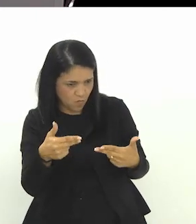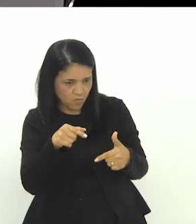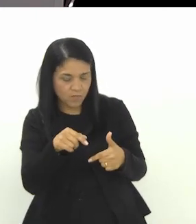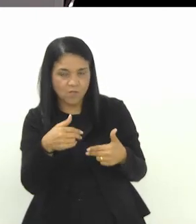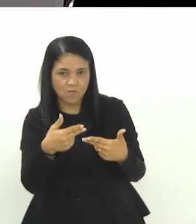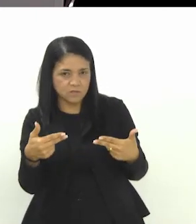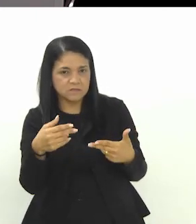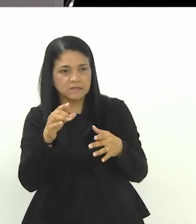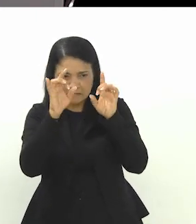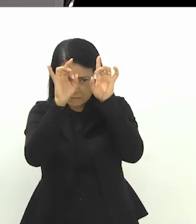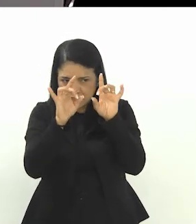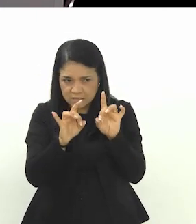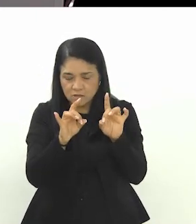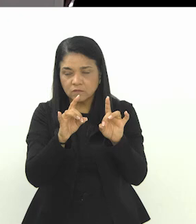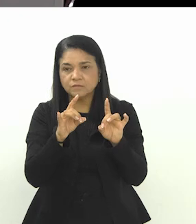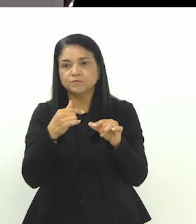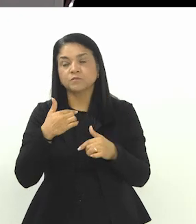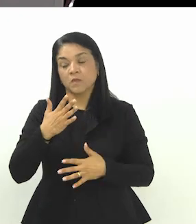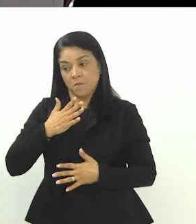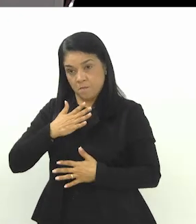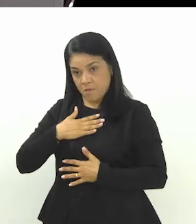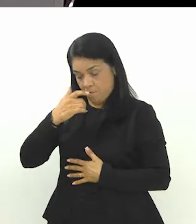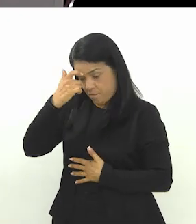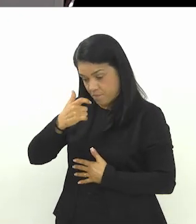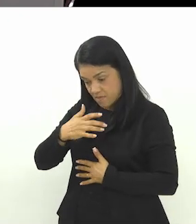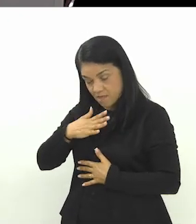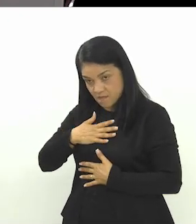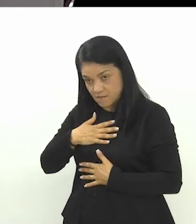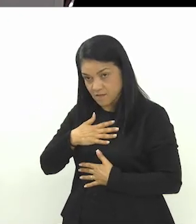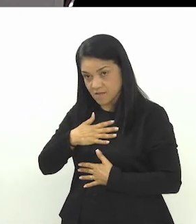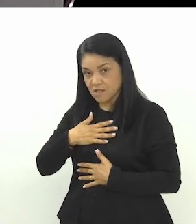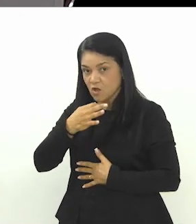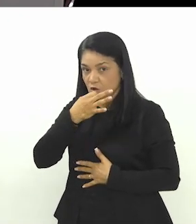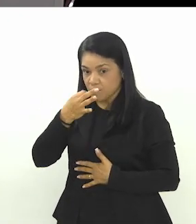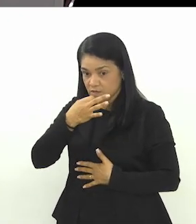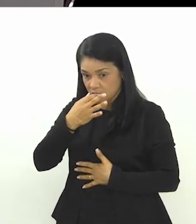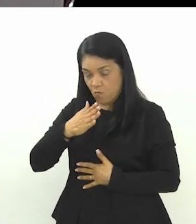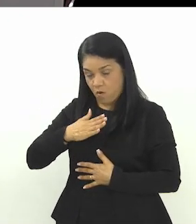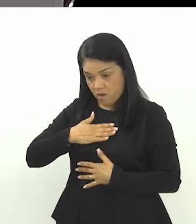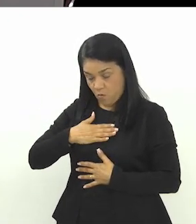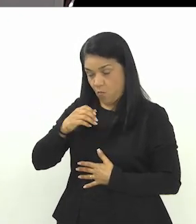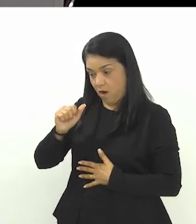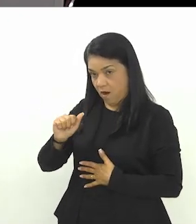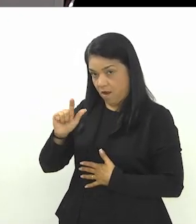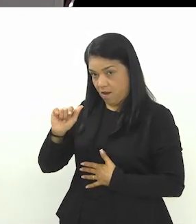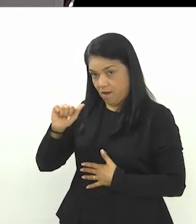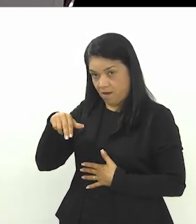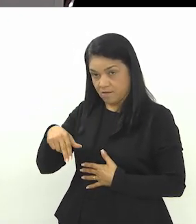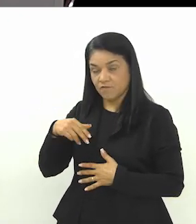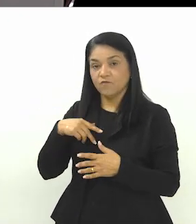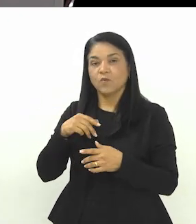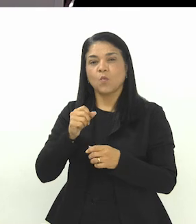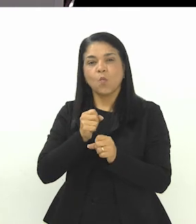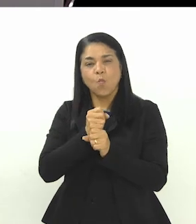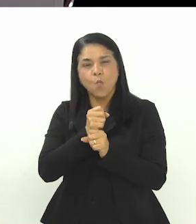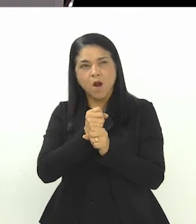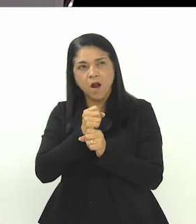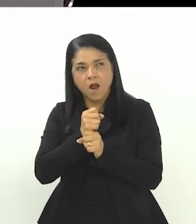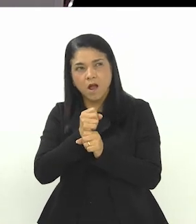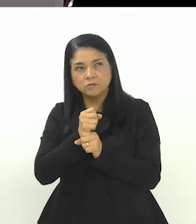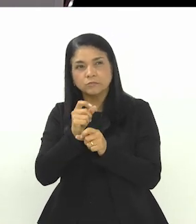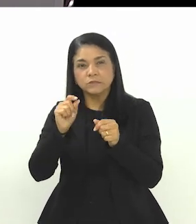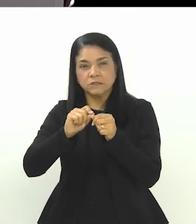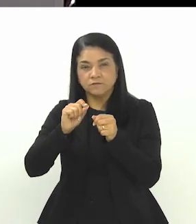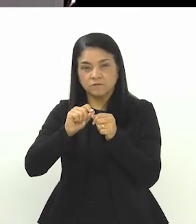assim, porra, esse foi... Olha, para mim, assim, efeito para o Alain, para mim foi